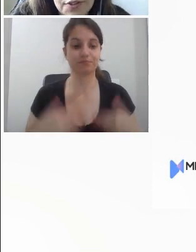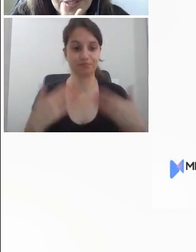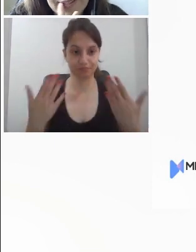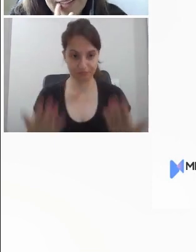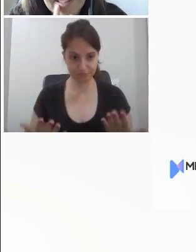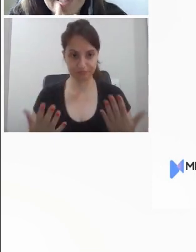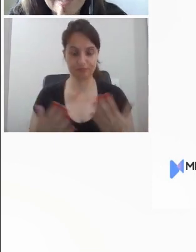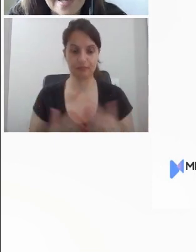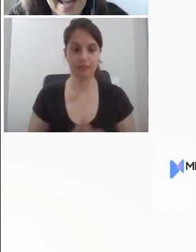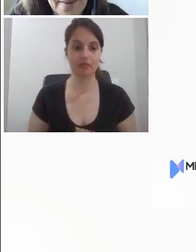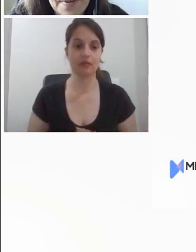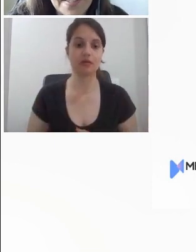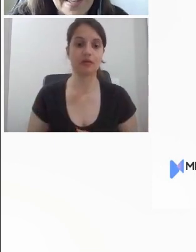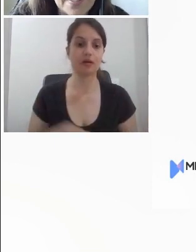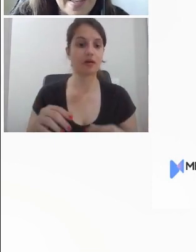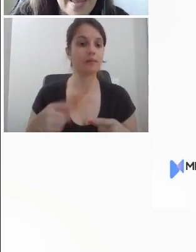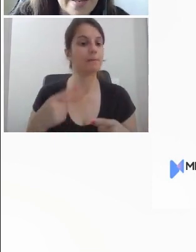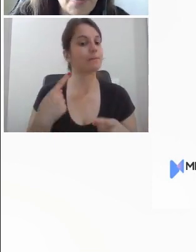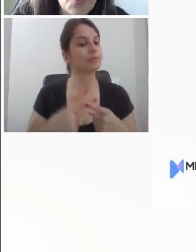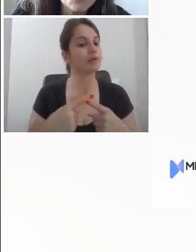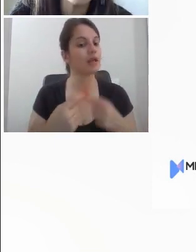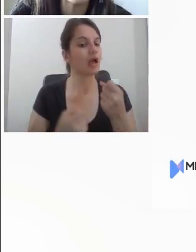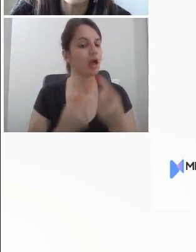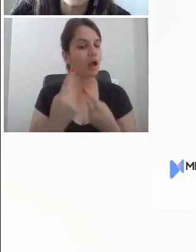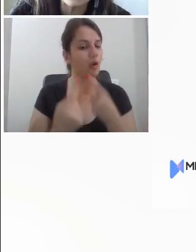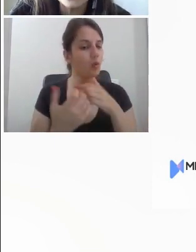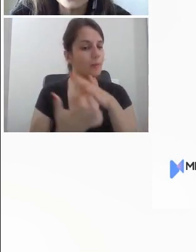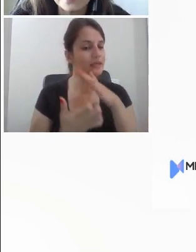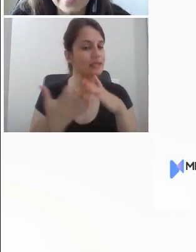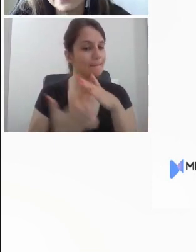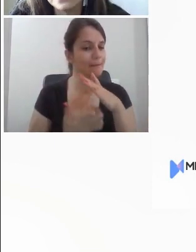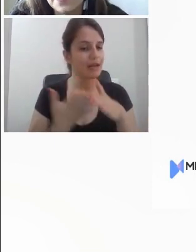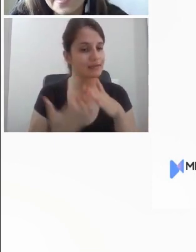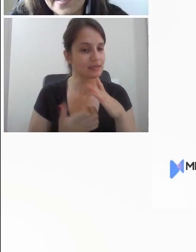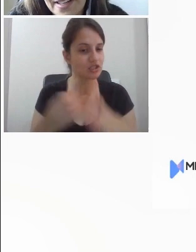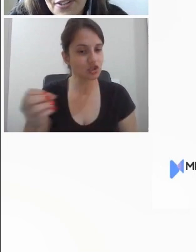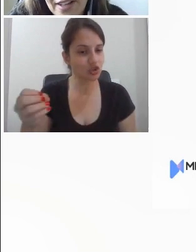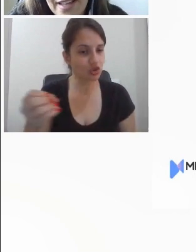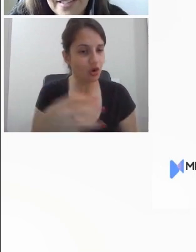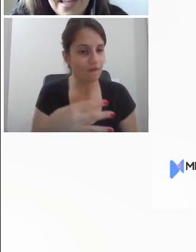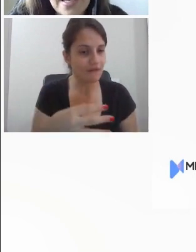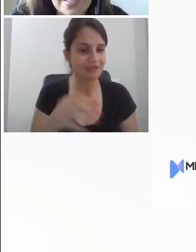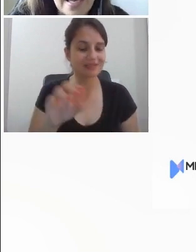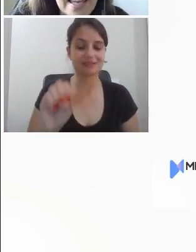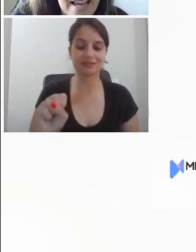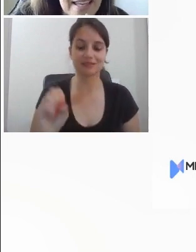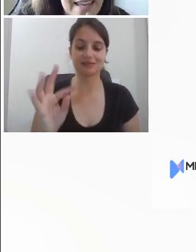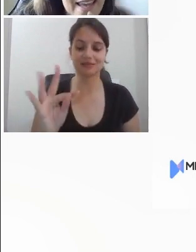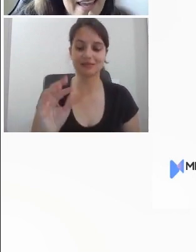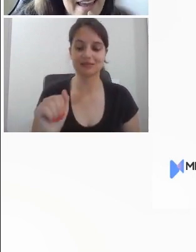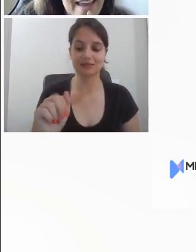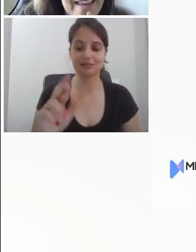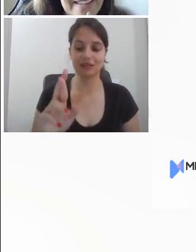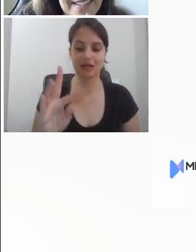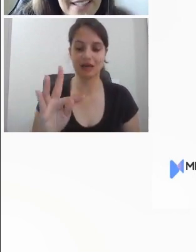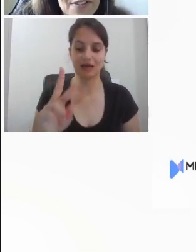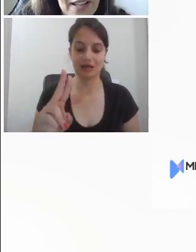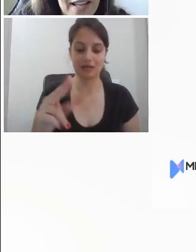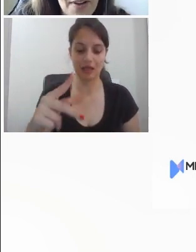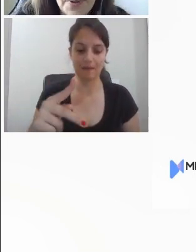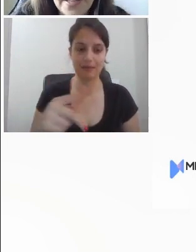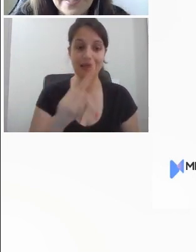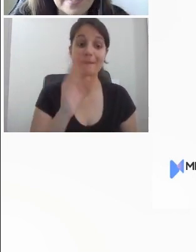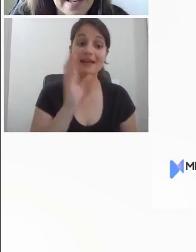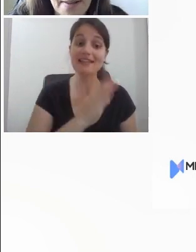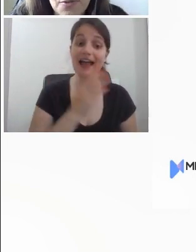motivos que as startups serem muito mais rápidas que as grandes empresas tradicionais e aqui é interessante